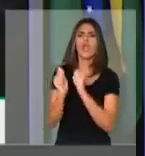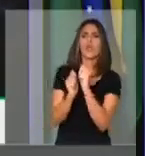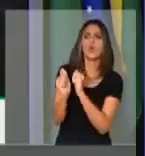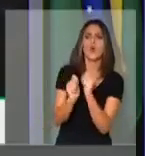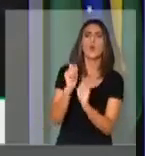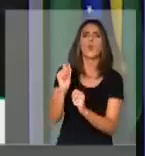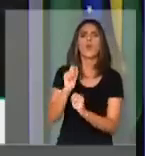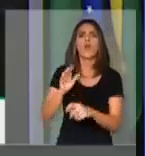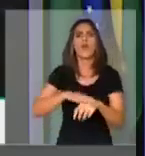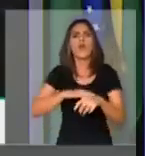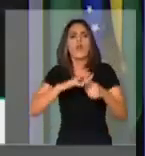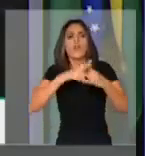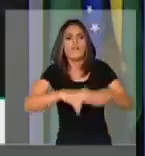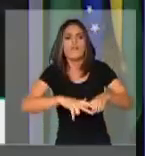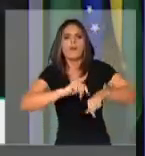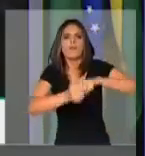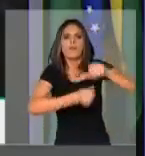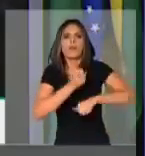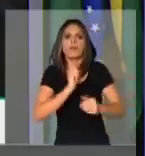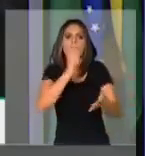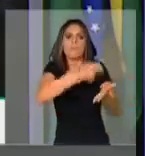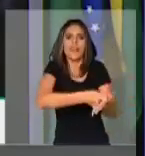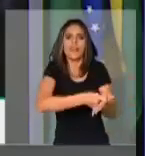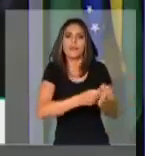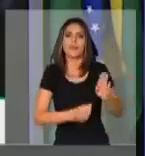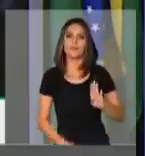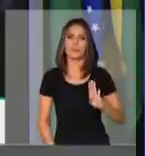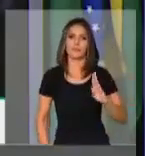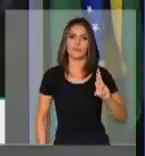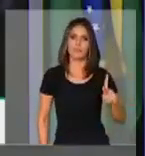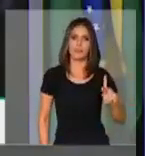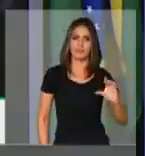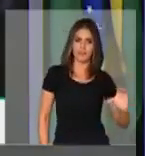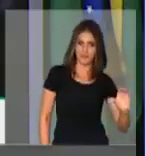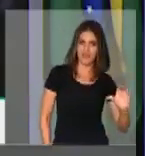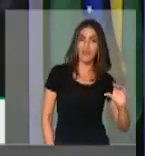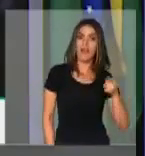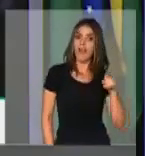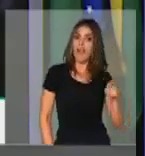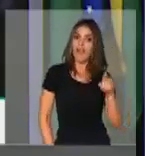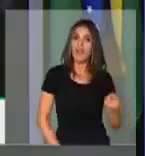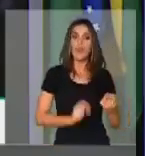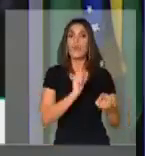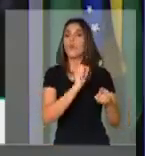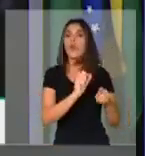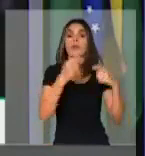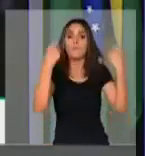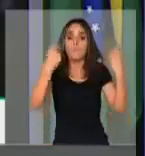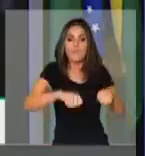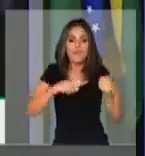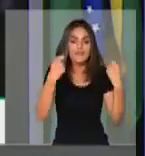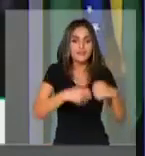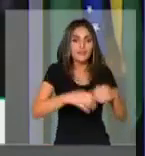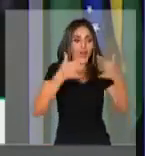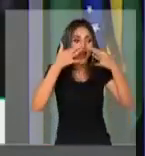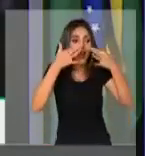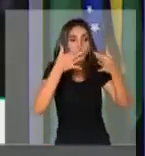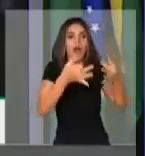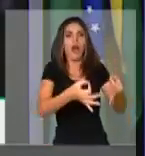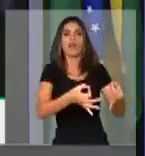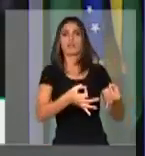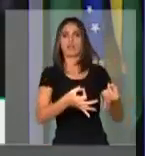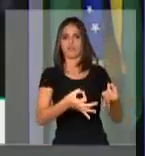economia viria de alterações no pagamento de benefícios. E é justamente aí que precisamos estar